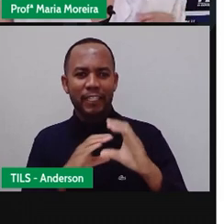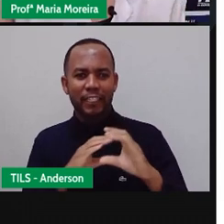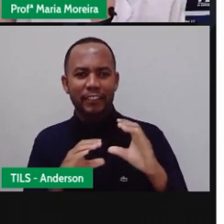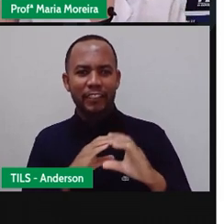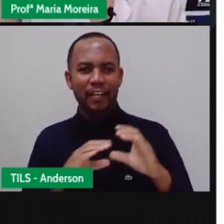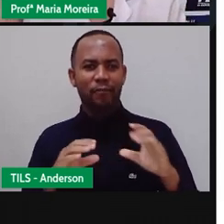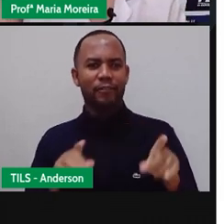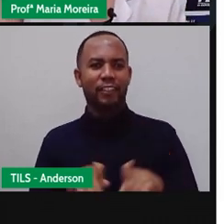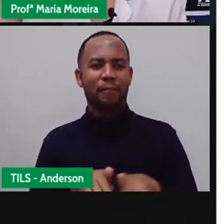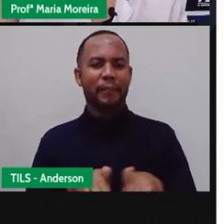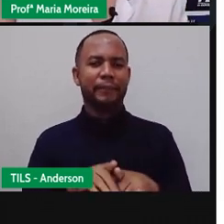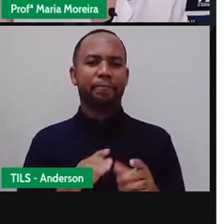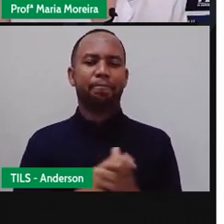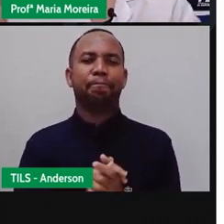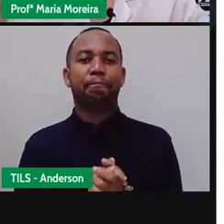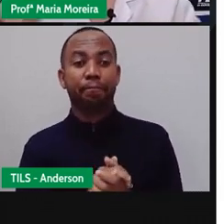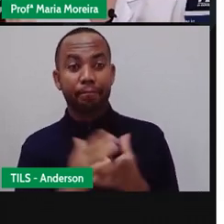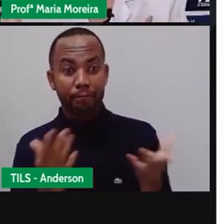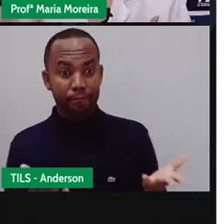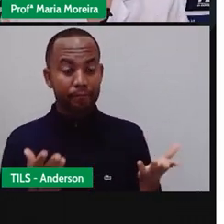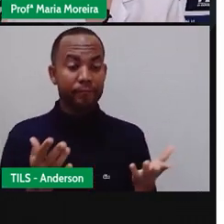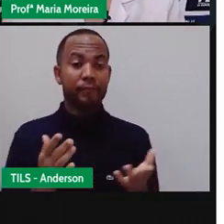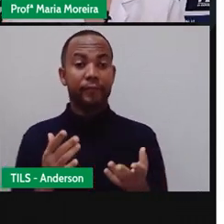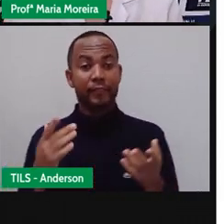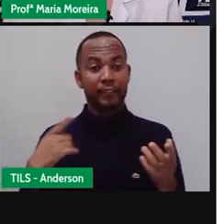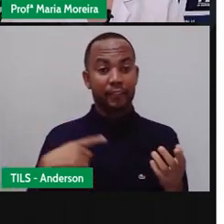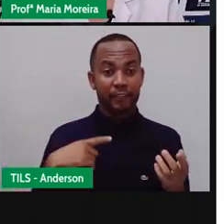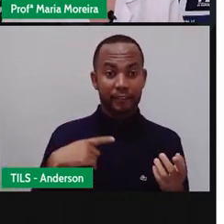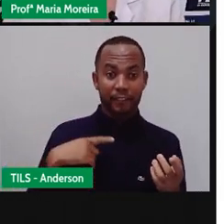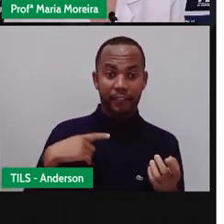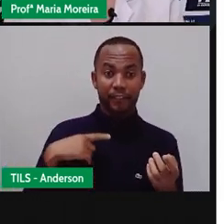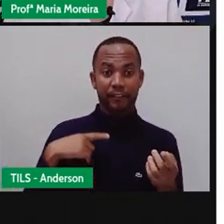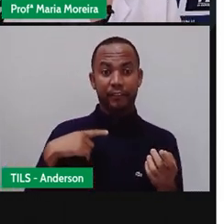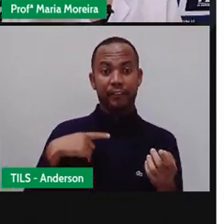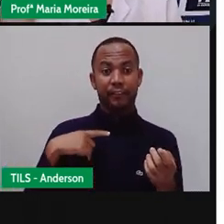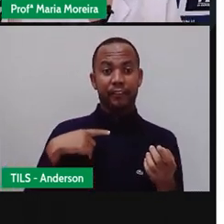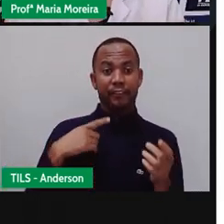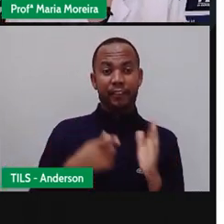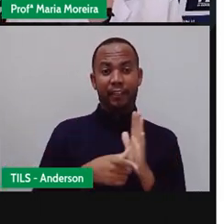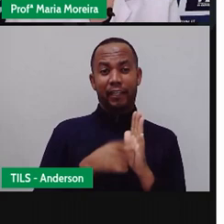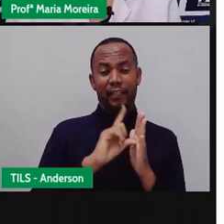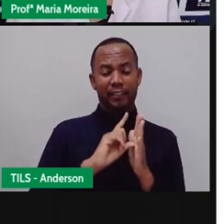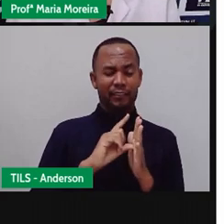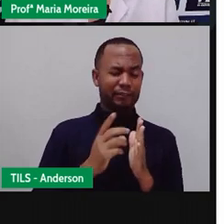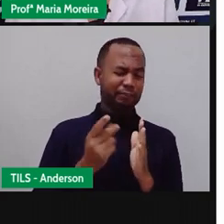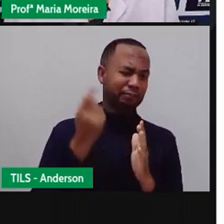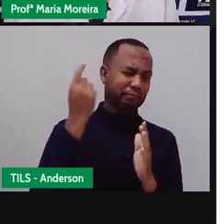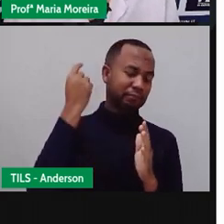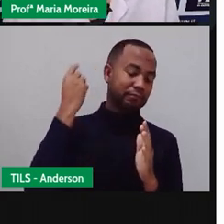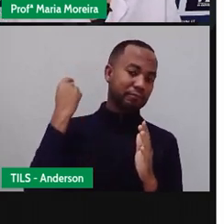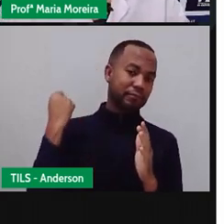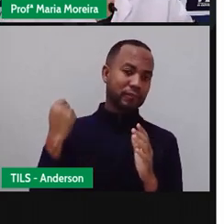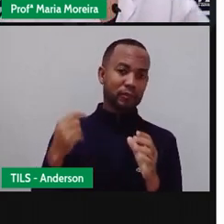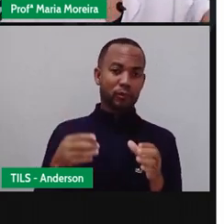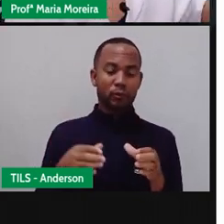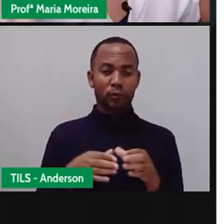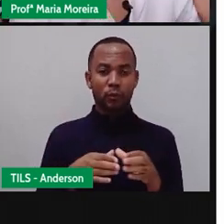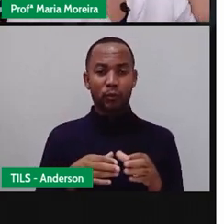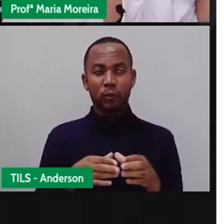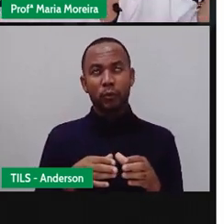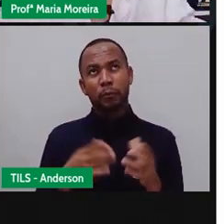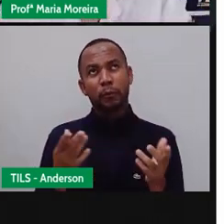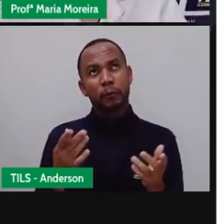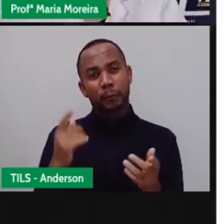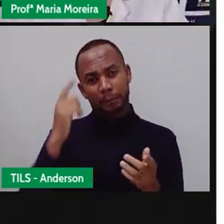os outros seres humanos ese existe né desde o início da humanidade com uma pro falou que que não